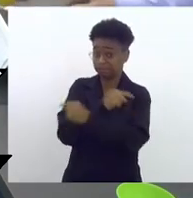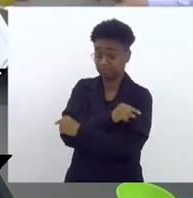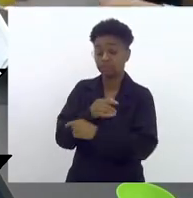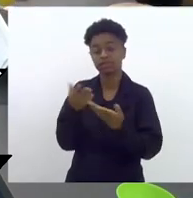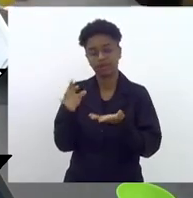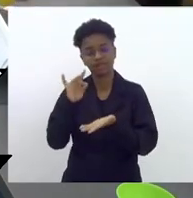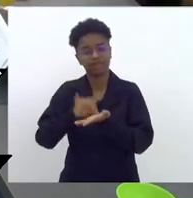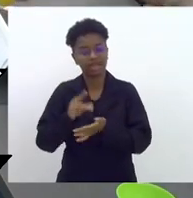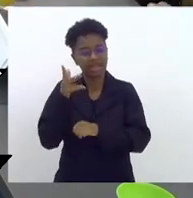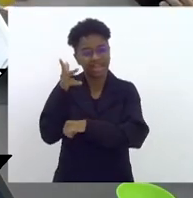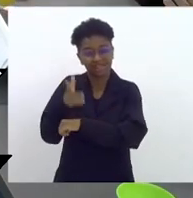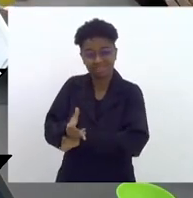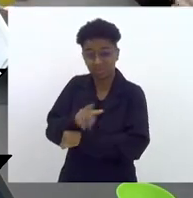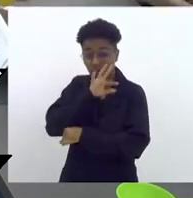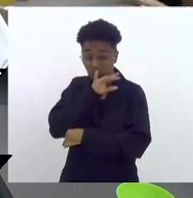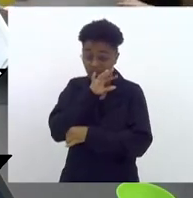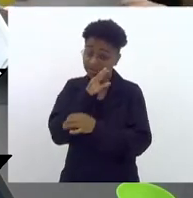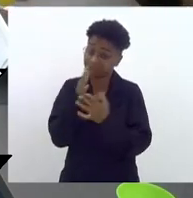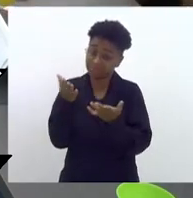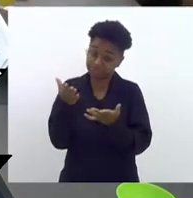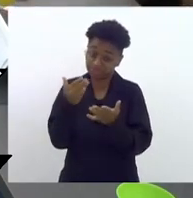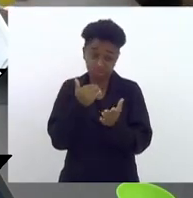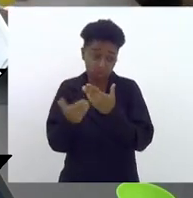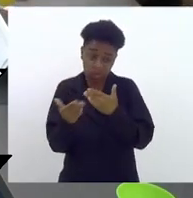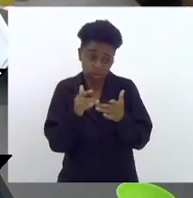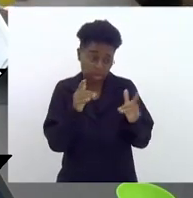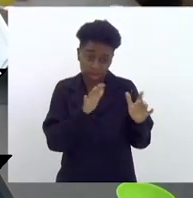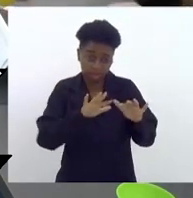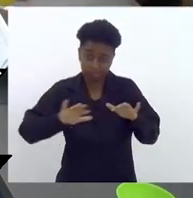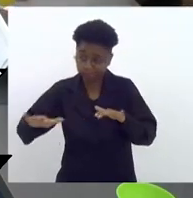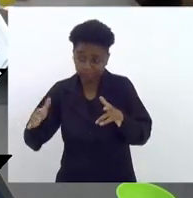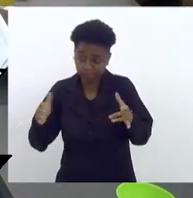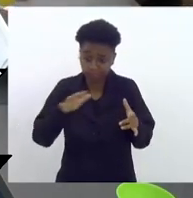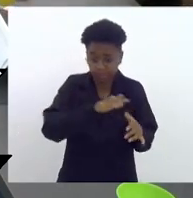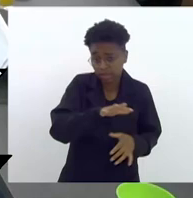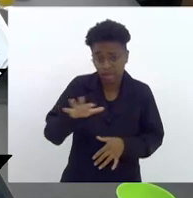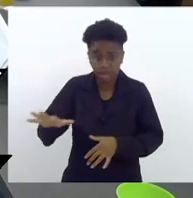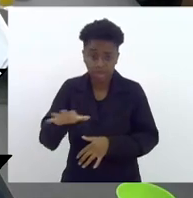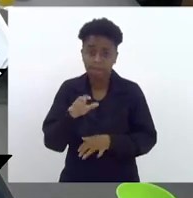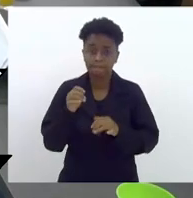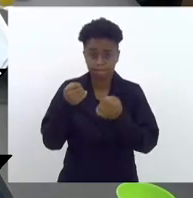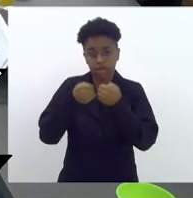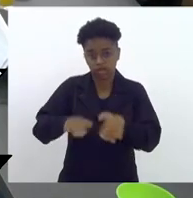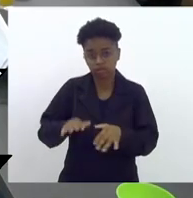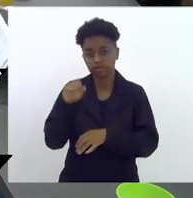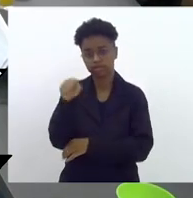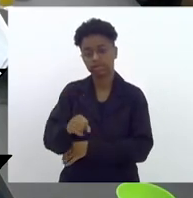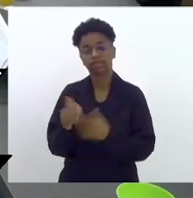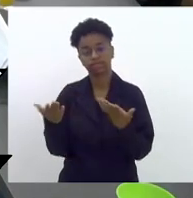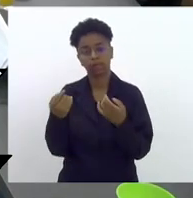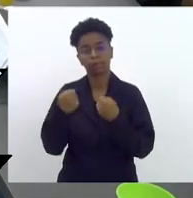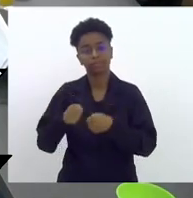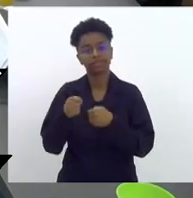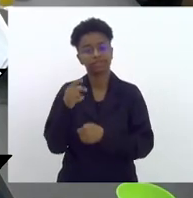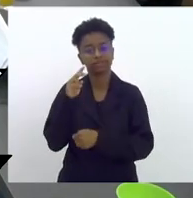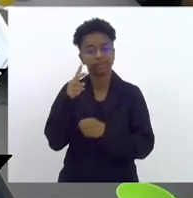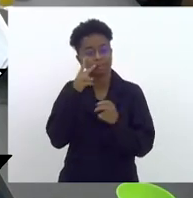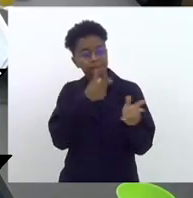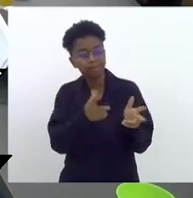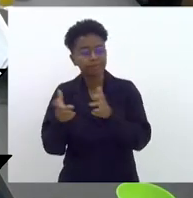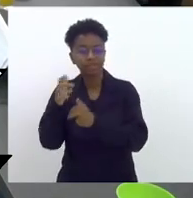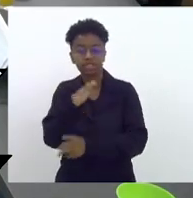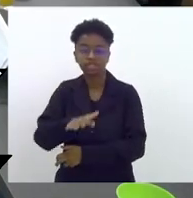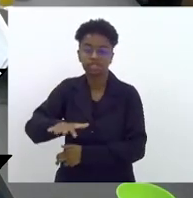mal feita ser de que lado for prejudica Então a gente tem que ter um olhar muito mais amplo e